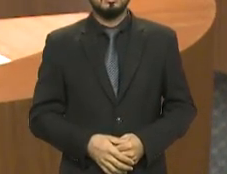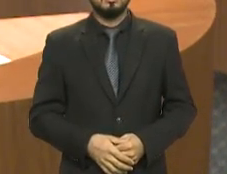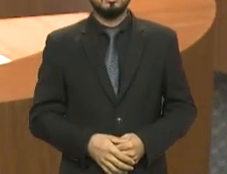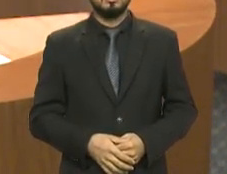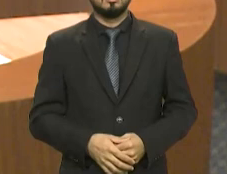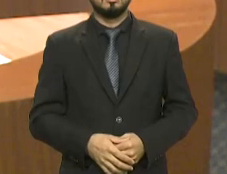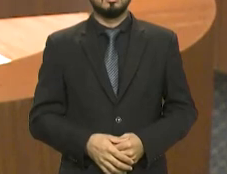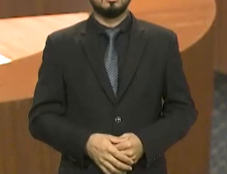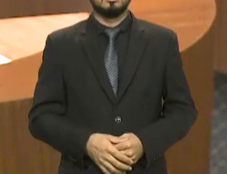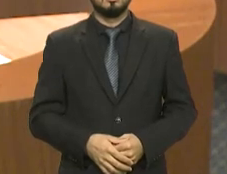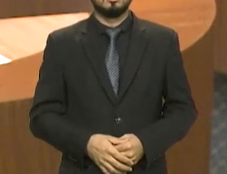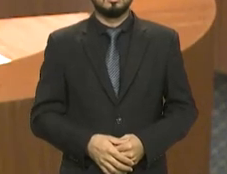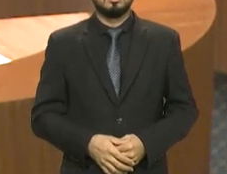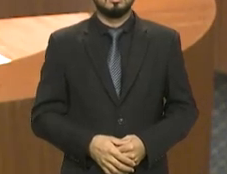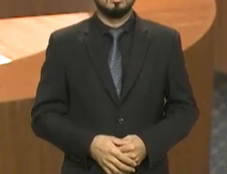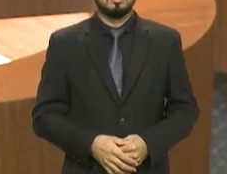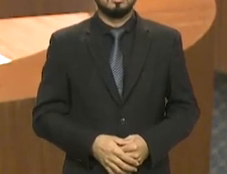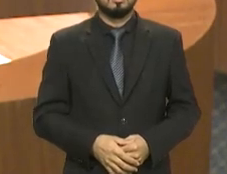preciso dar